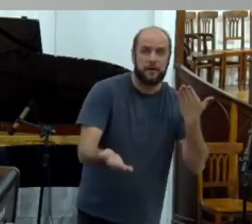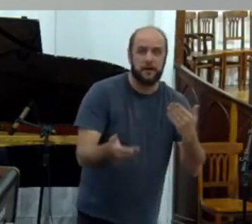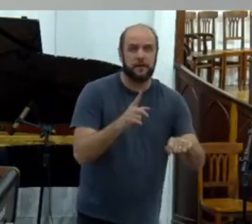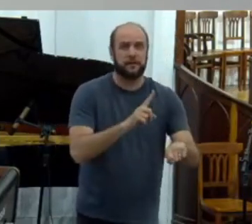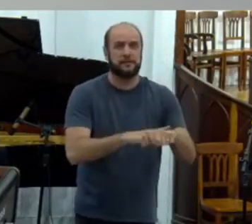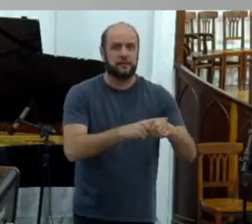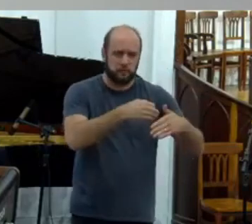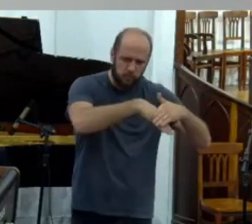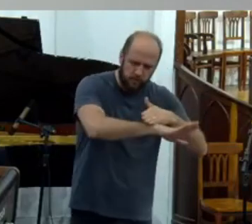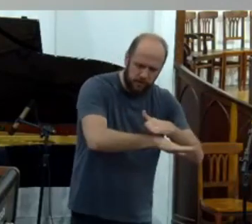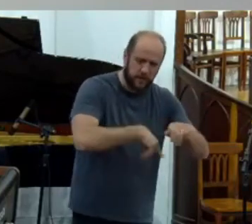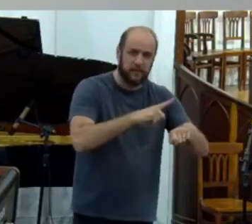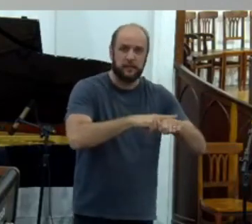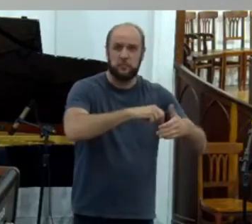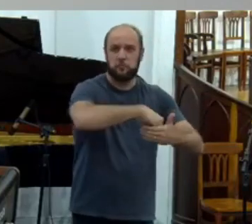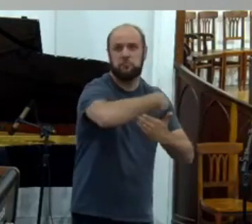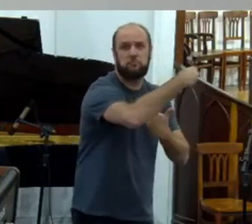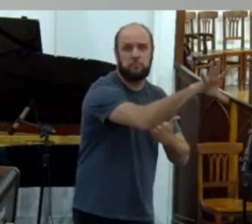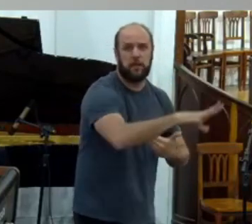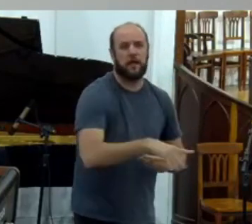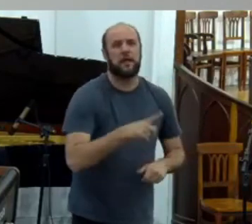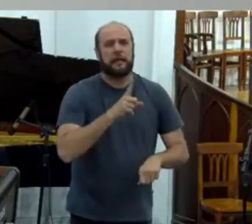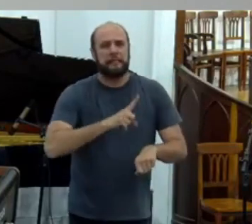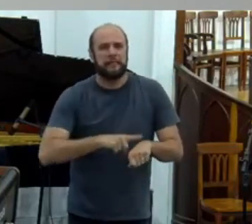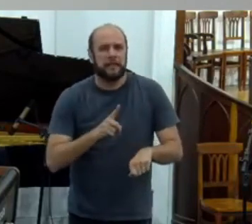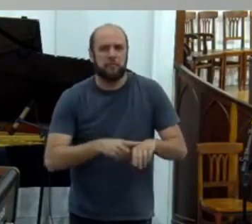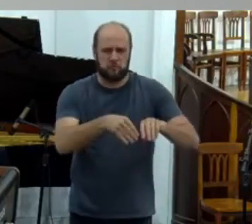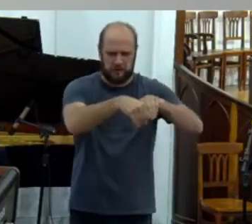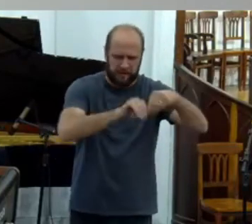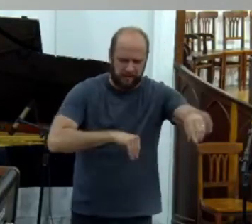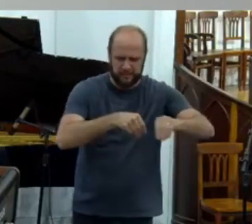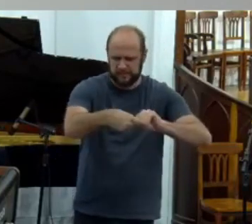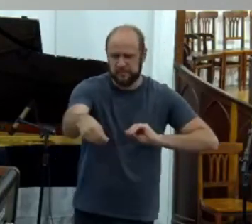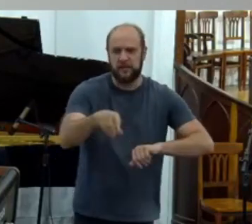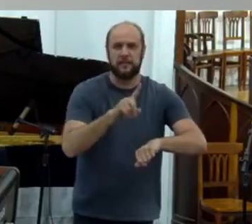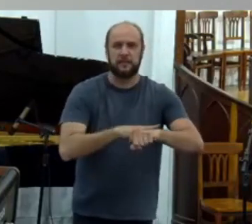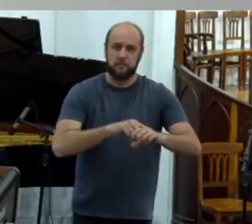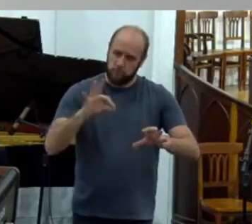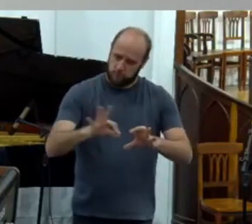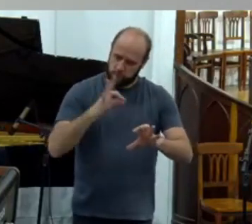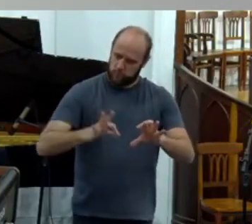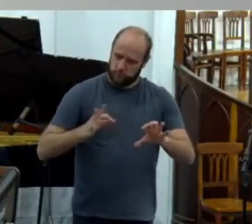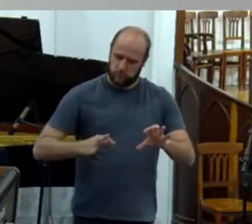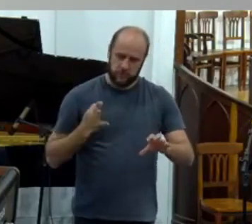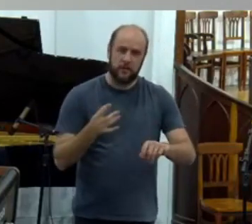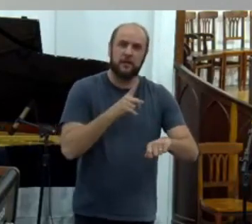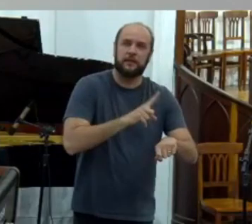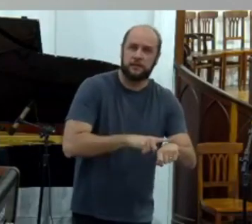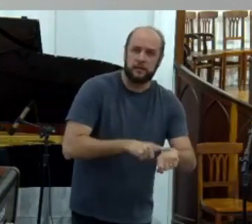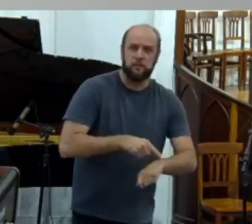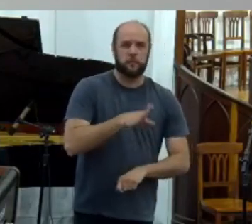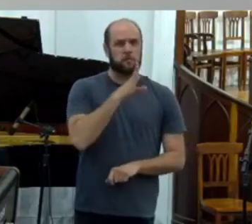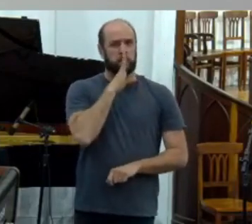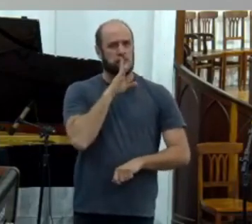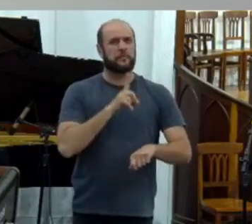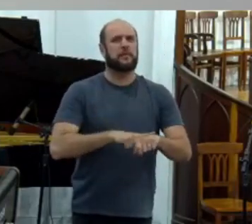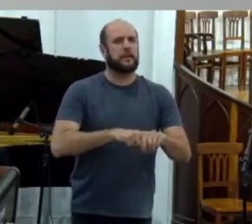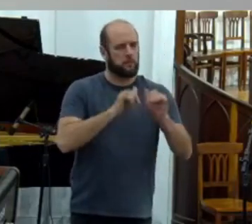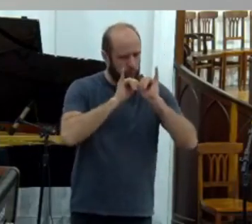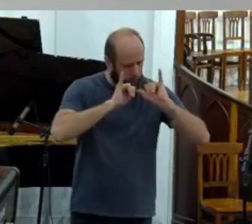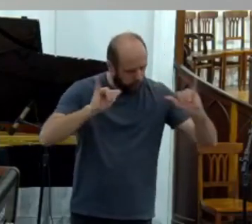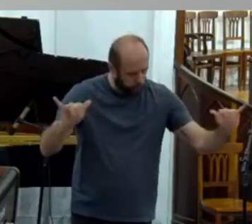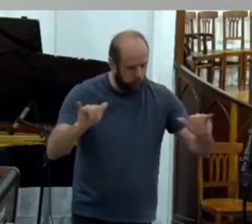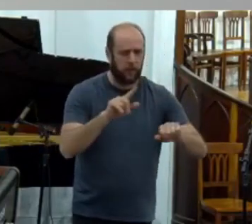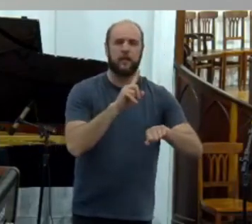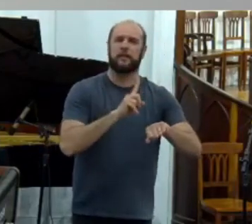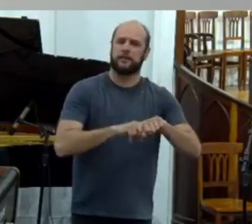tempo de guardar e tempo de jogar fora, tempo de rasgar e tempo de costurar, tempo de ficar calado e tempo de